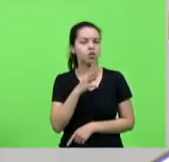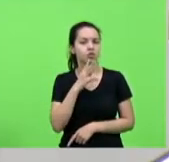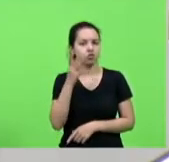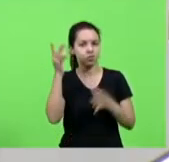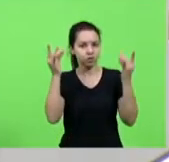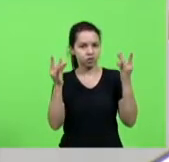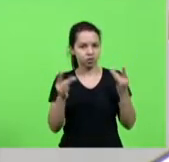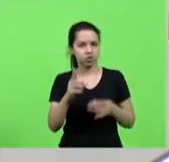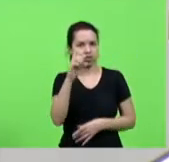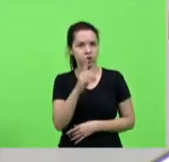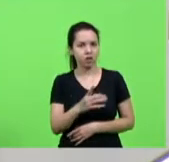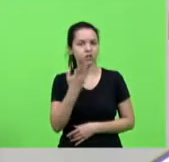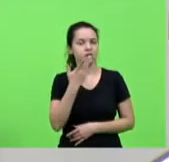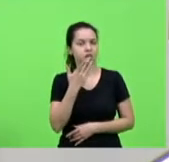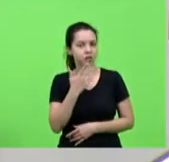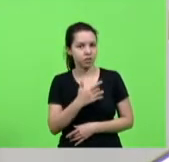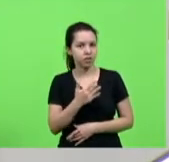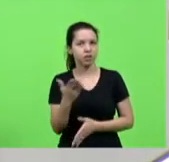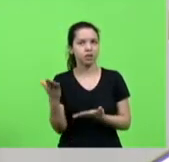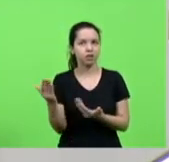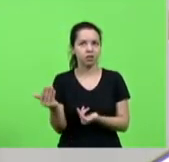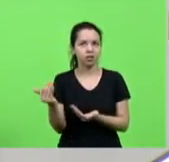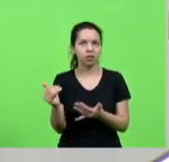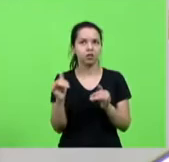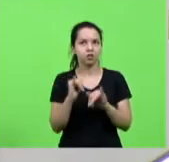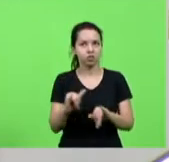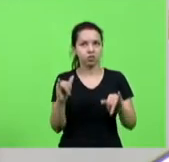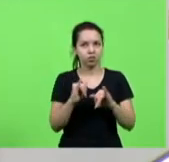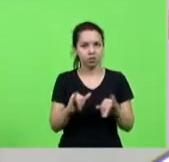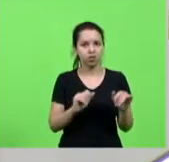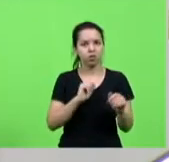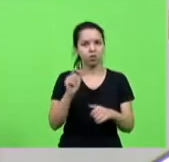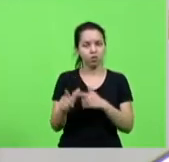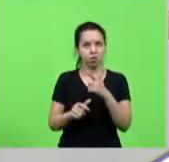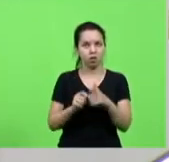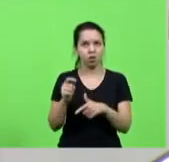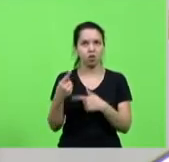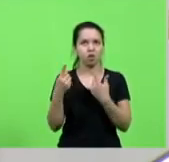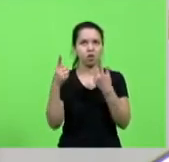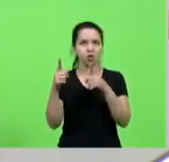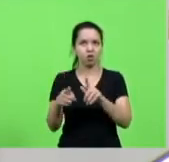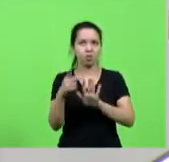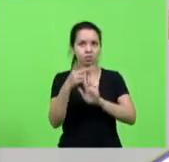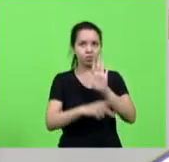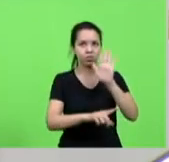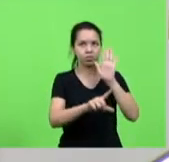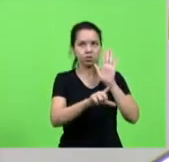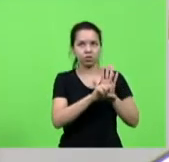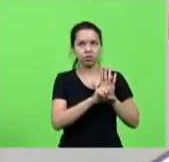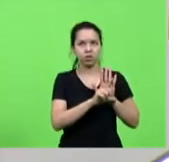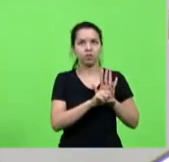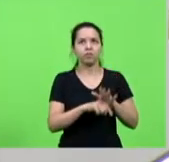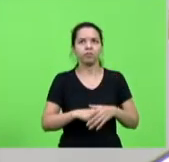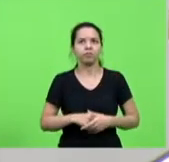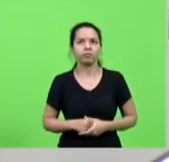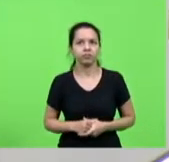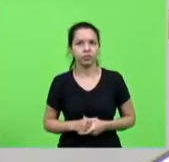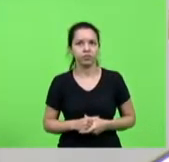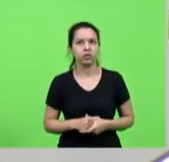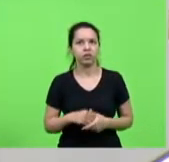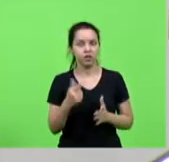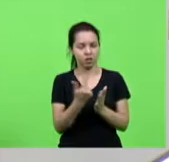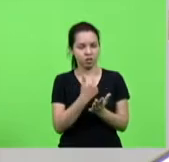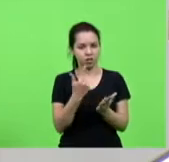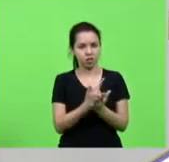adolescente, divulgando Simone de Beauvoir e criticando o nosso projeto de lei. Nesse livro aqui que os senhores estão vendo aqui comigo, Uma Relação